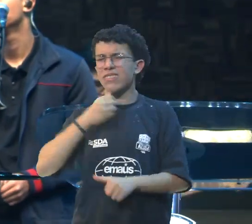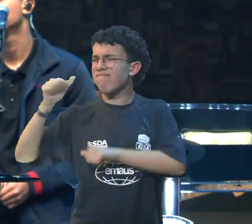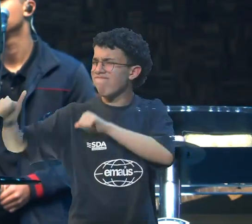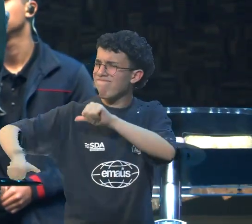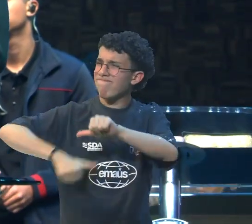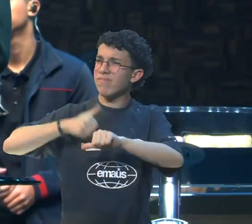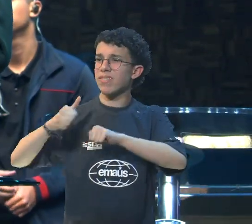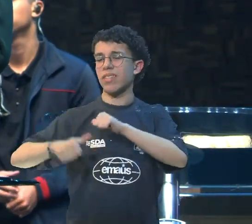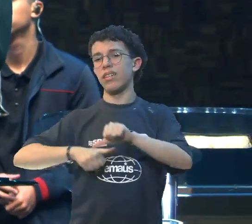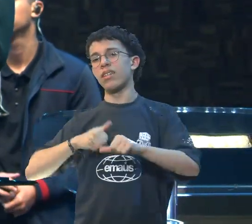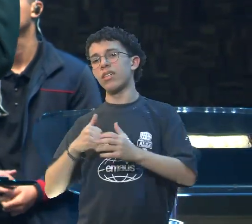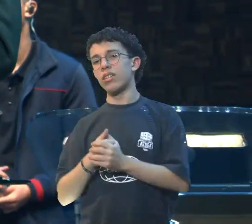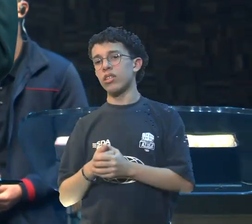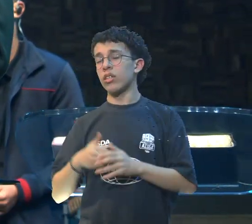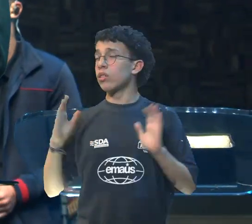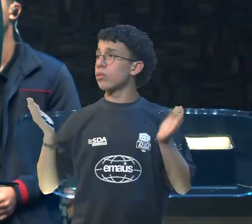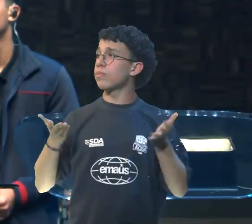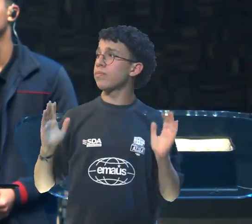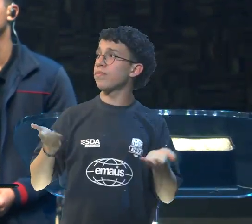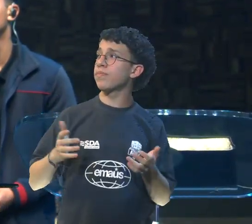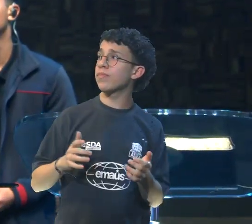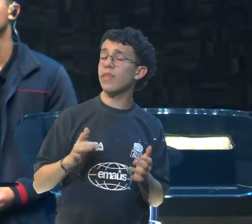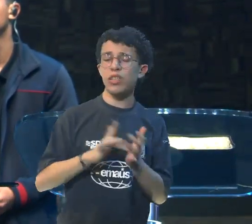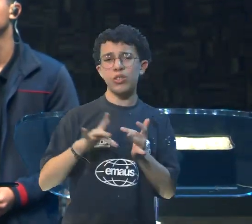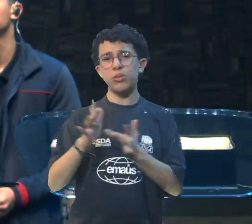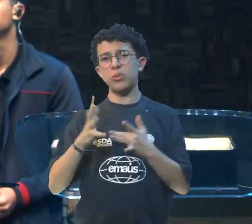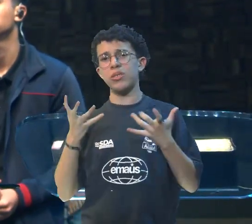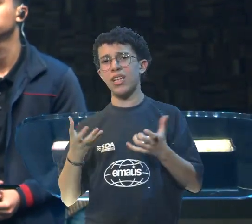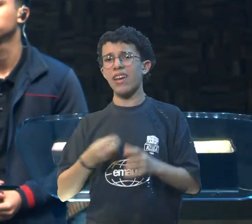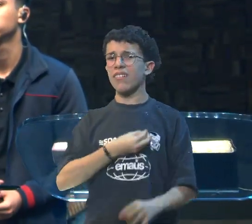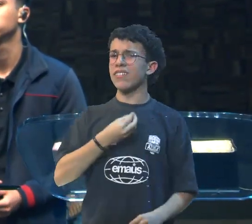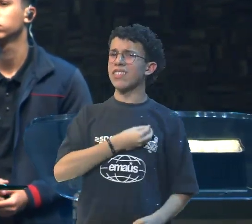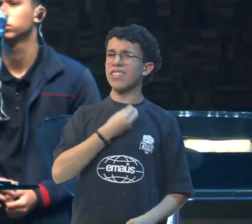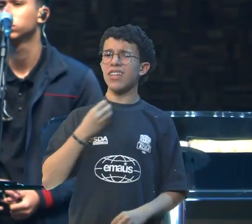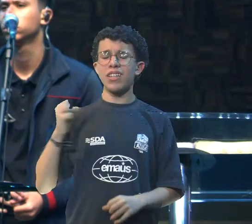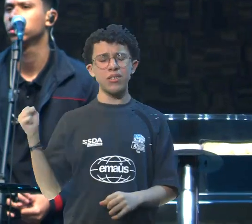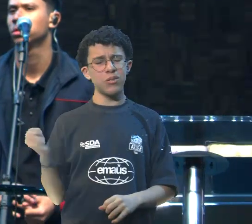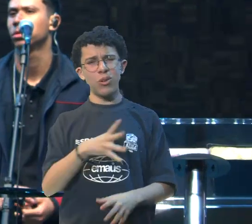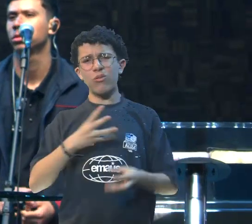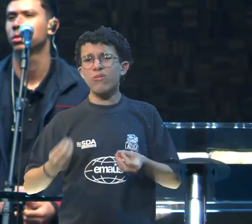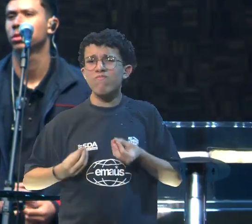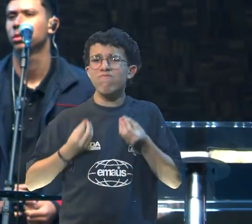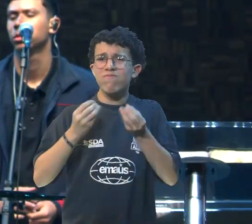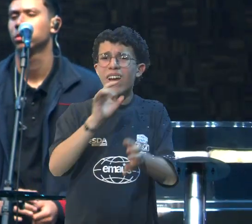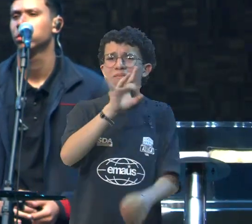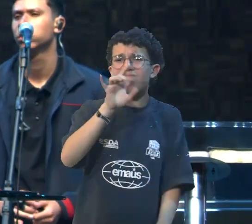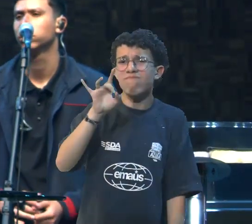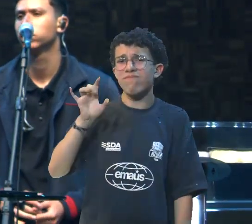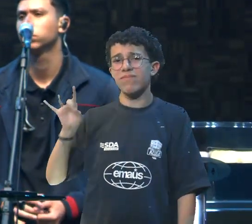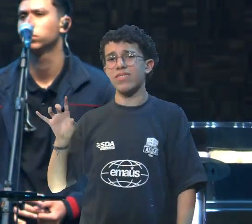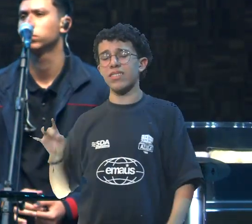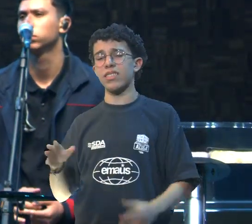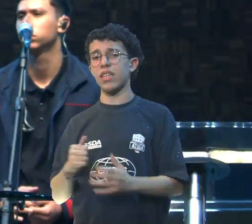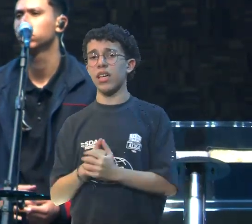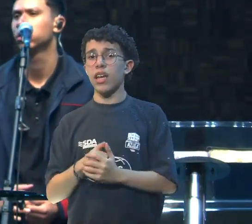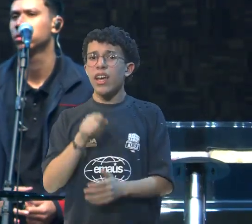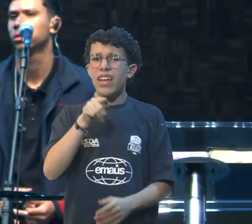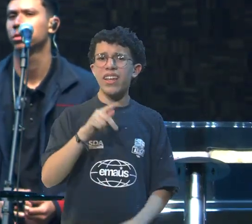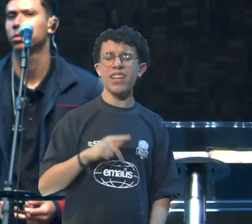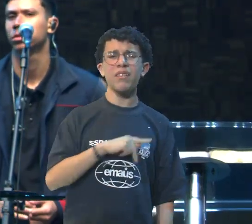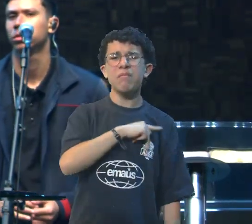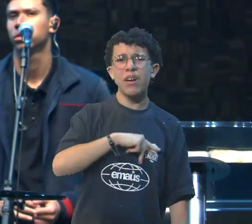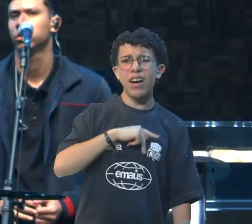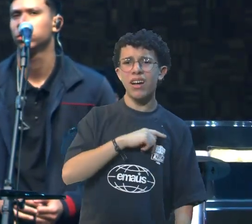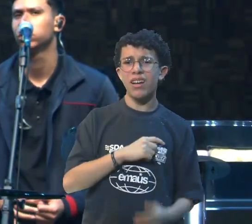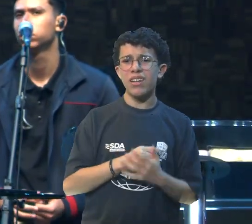nova. Hoje Jesus quer te dar vida nova. Ele está dizendo: ei, Paulo, Heloísa,